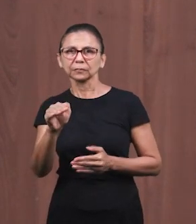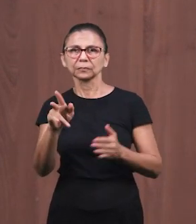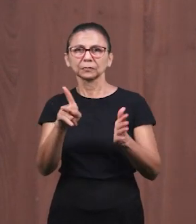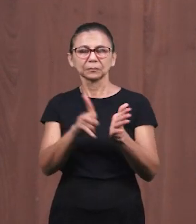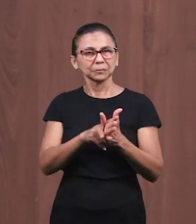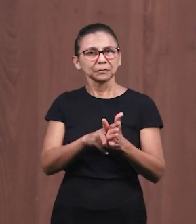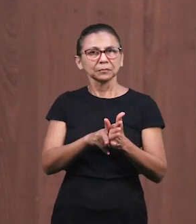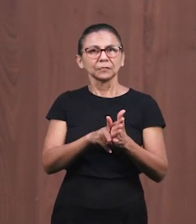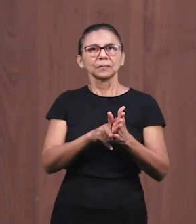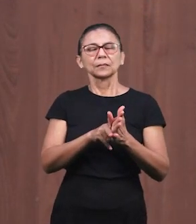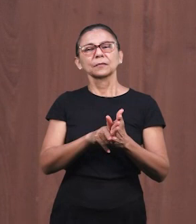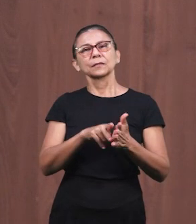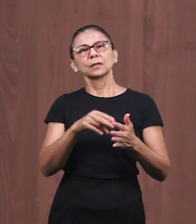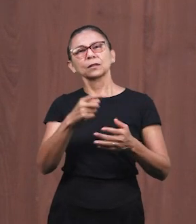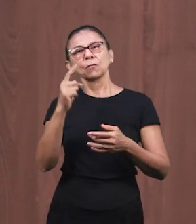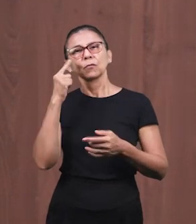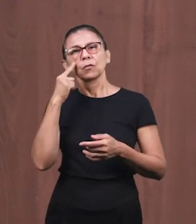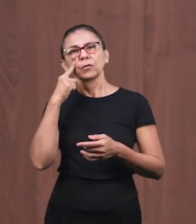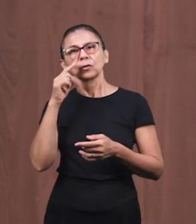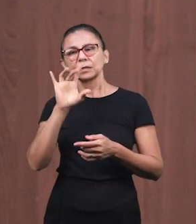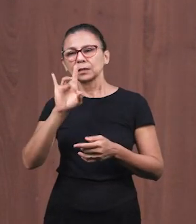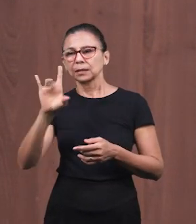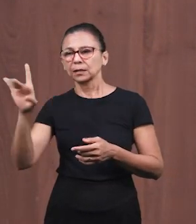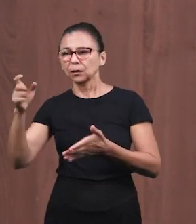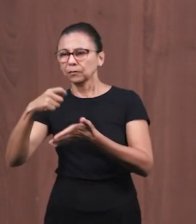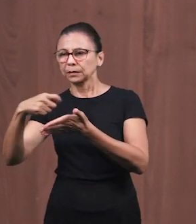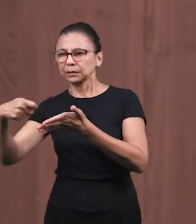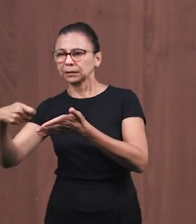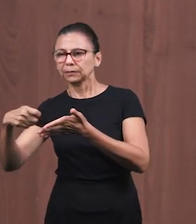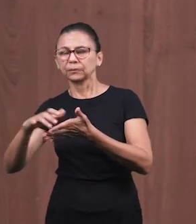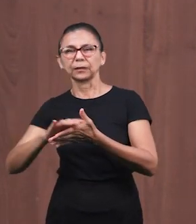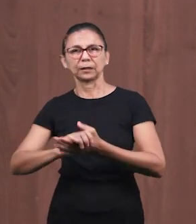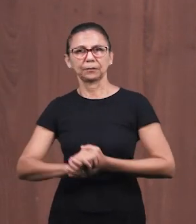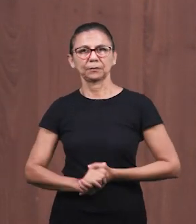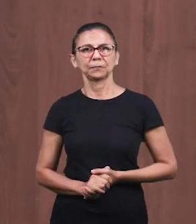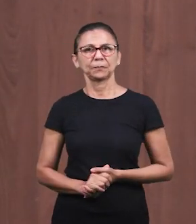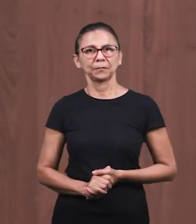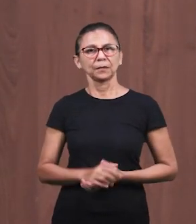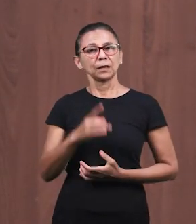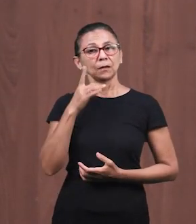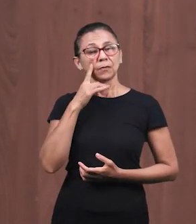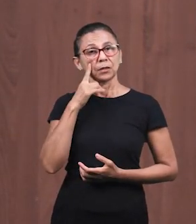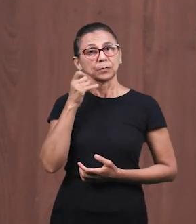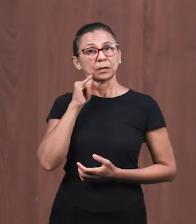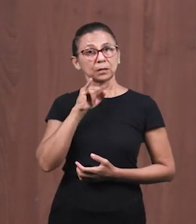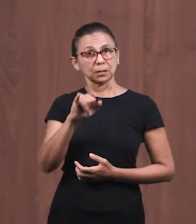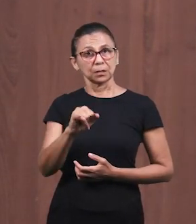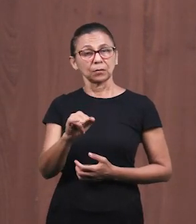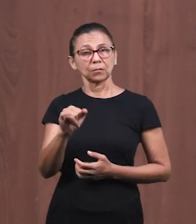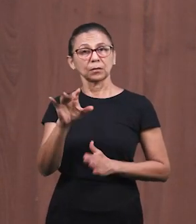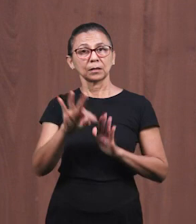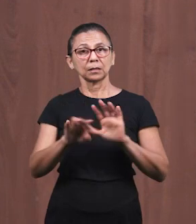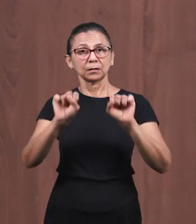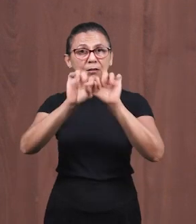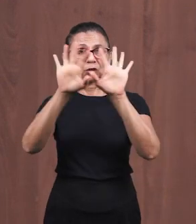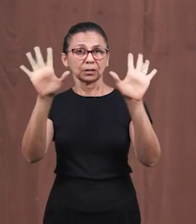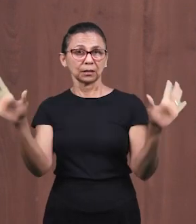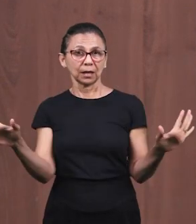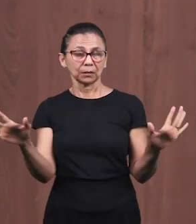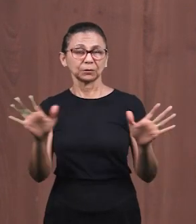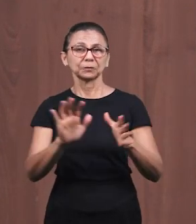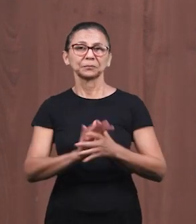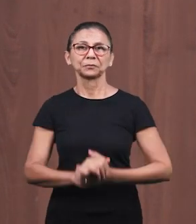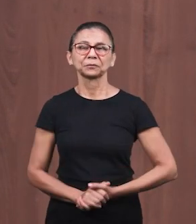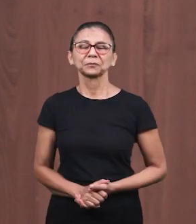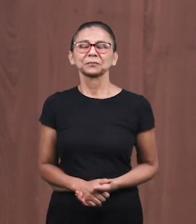roteiro de tópicos do que escreverá em cada um deles. Cuide para que seu texto tenha fluência e clareza.